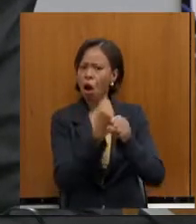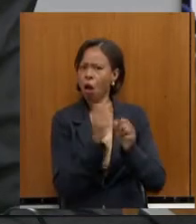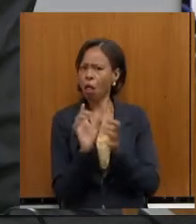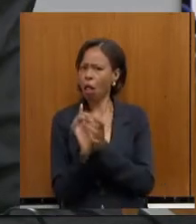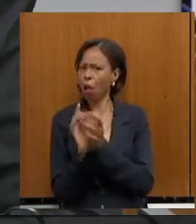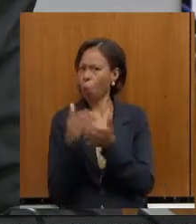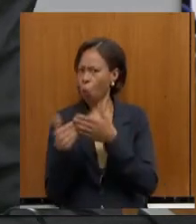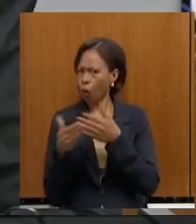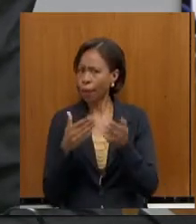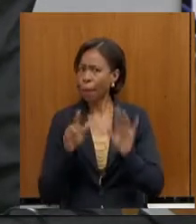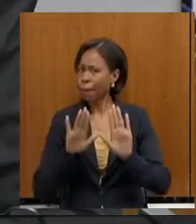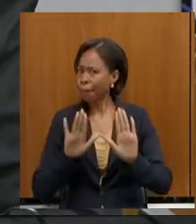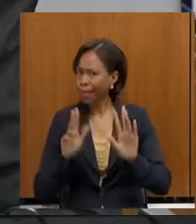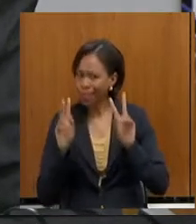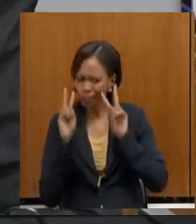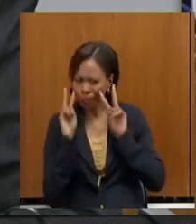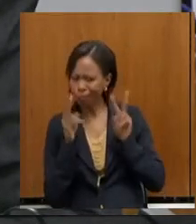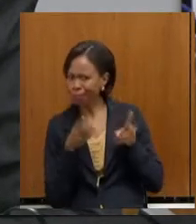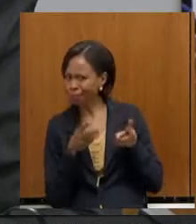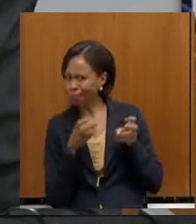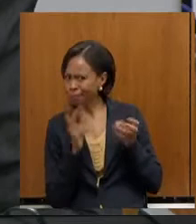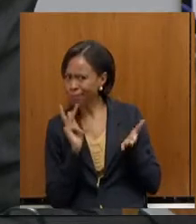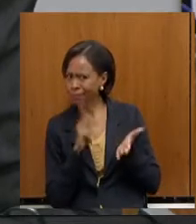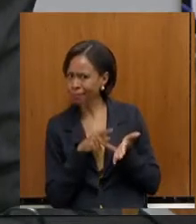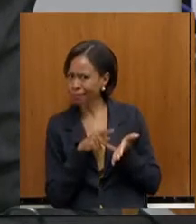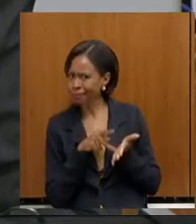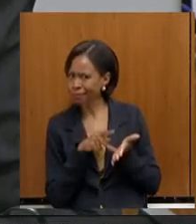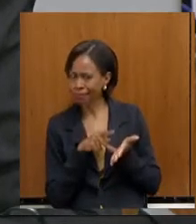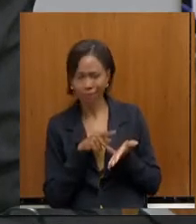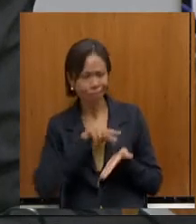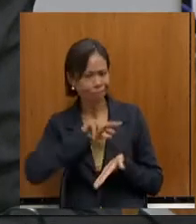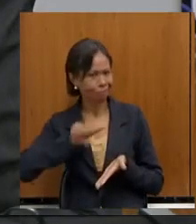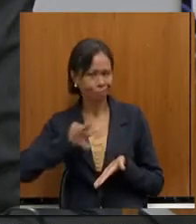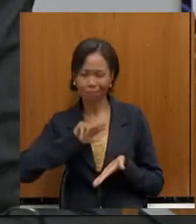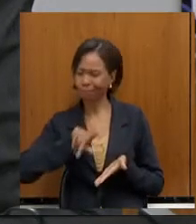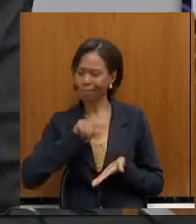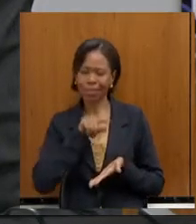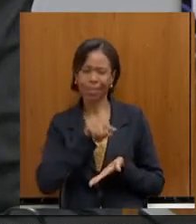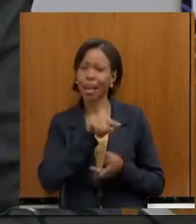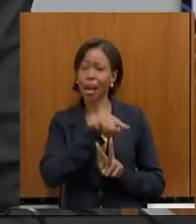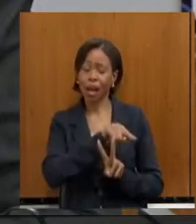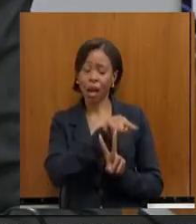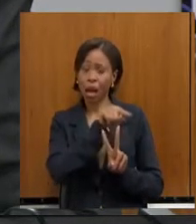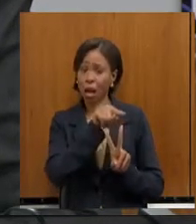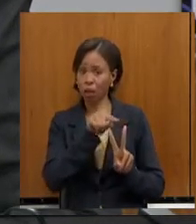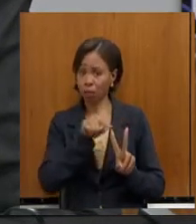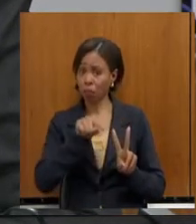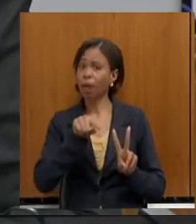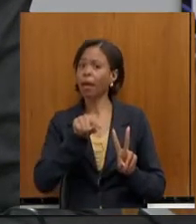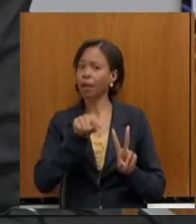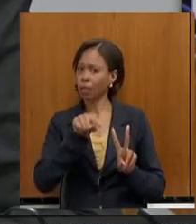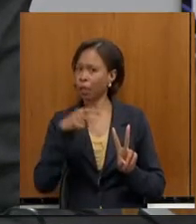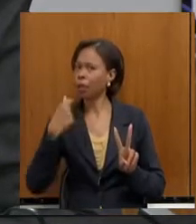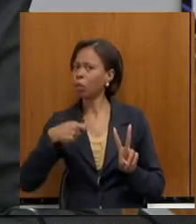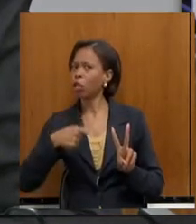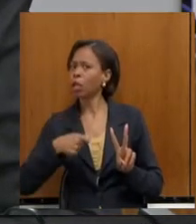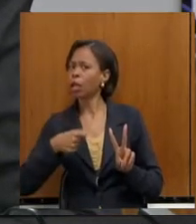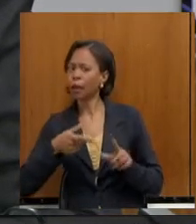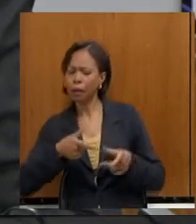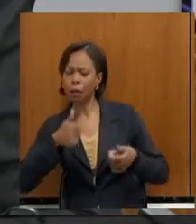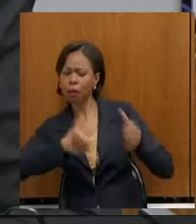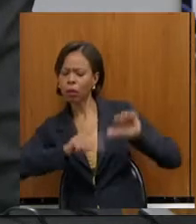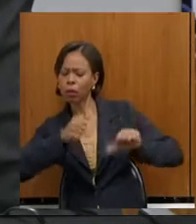o que nós presenciamos na realidade né aqui é a vale Tem que ser fiscalizada com